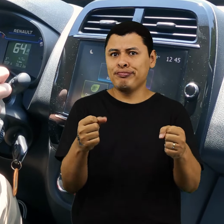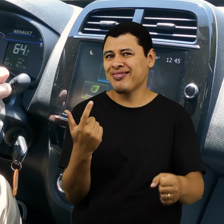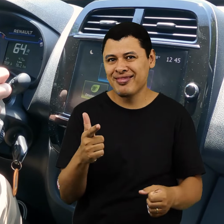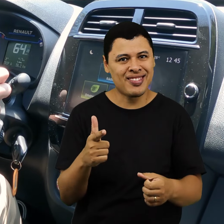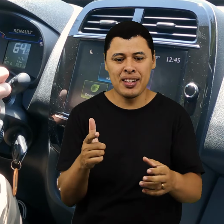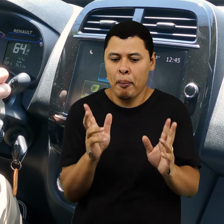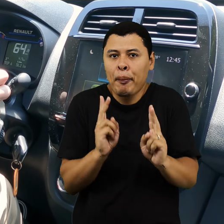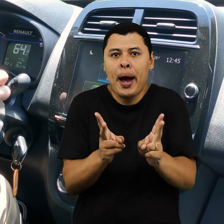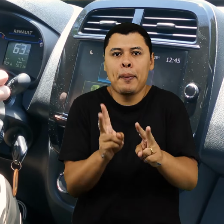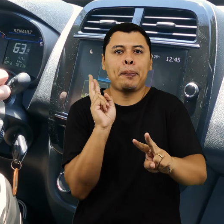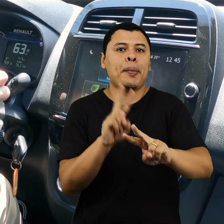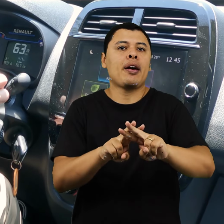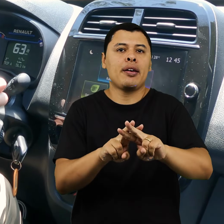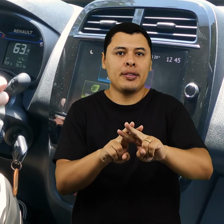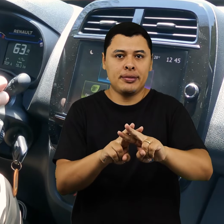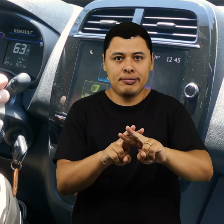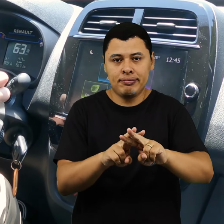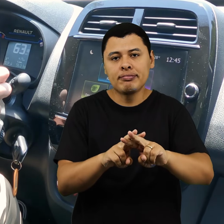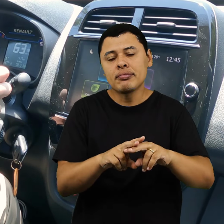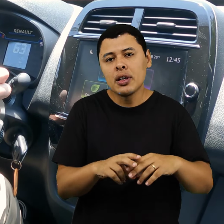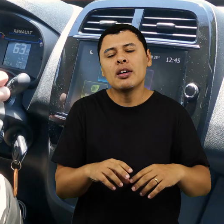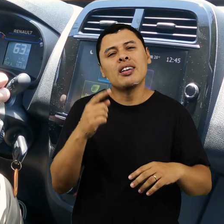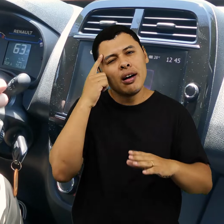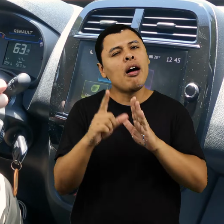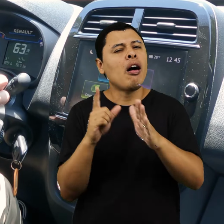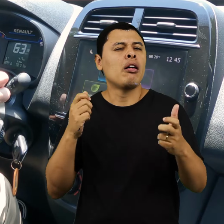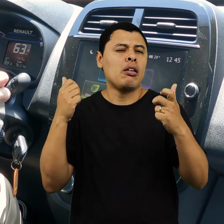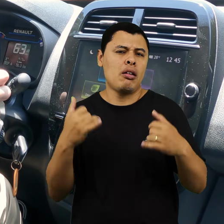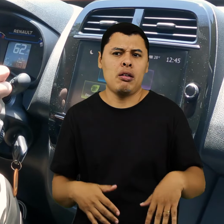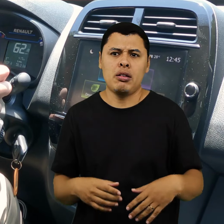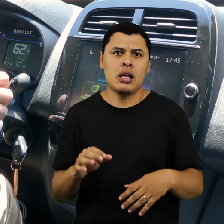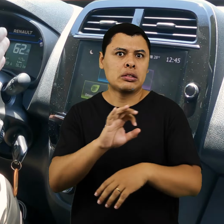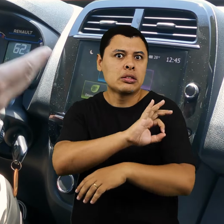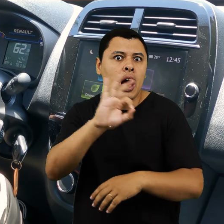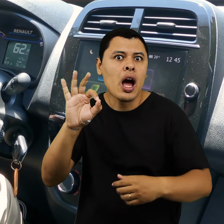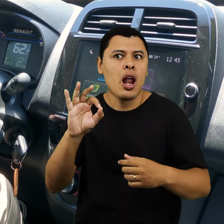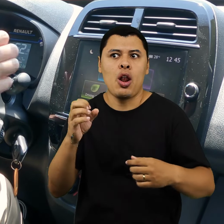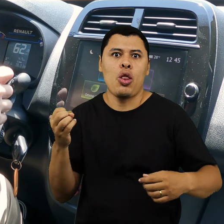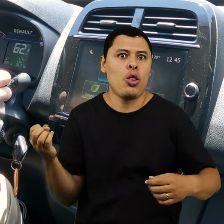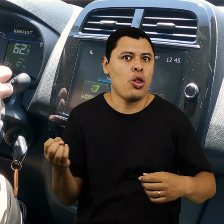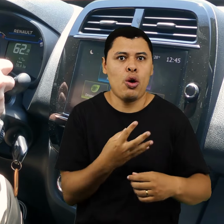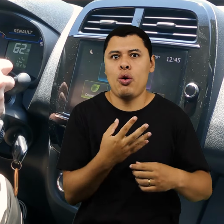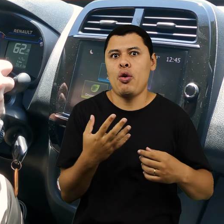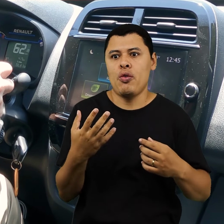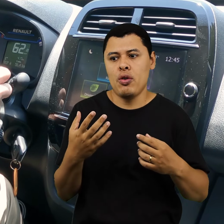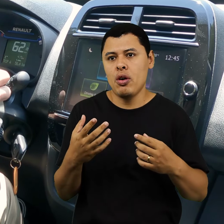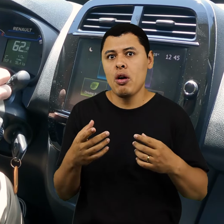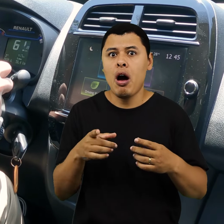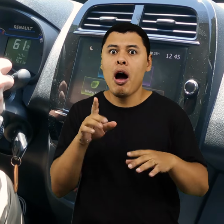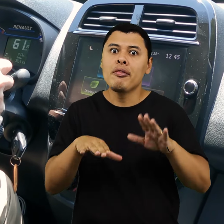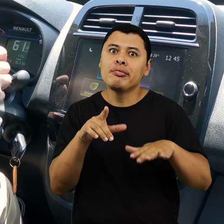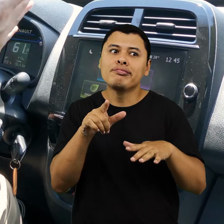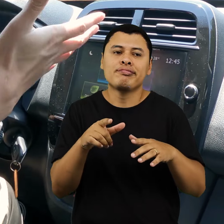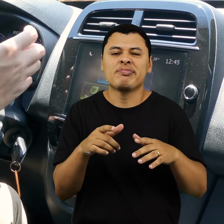que se virar com o que tem. E aquela questão de compromisso que a gente estava falando, né, um veículo 0 km para um zero com valor competitivo, você abre mão de um